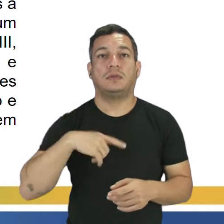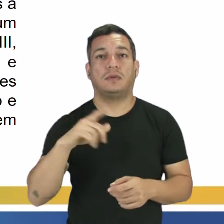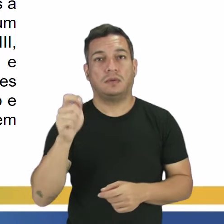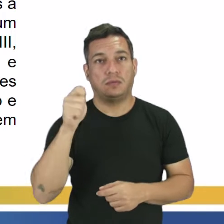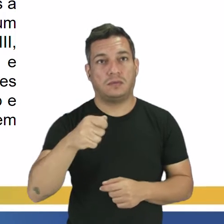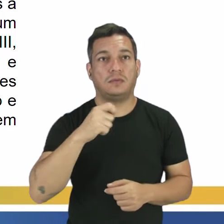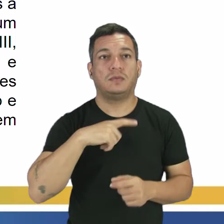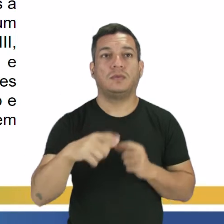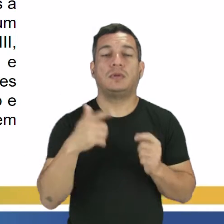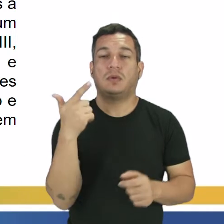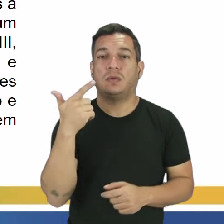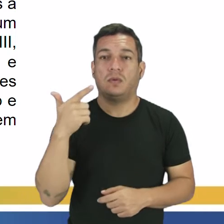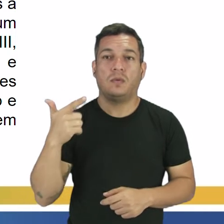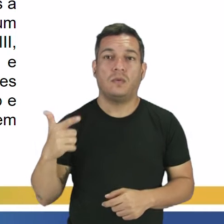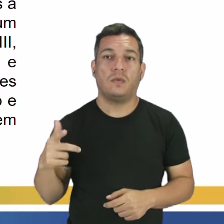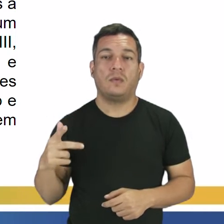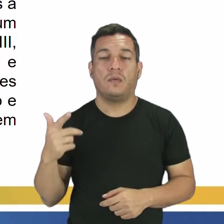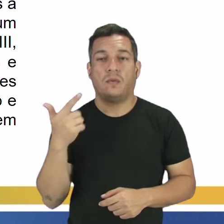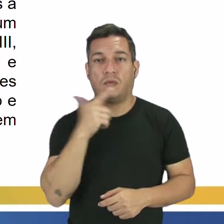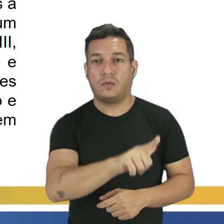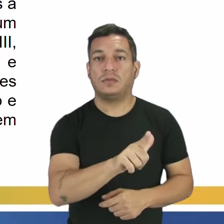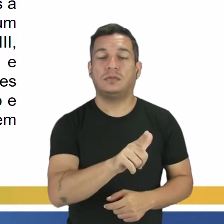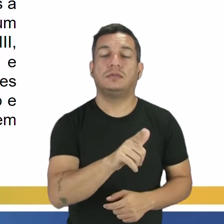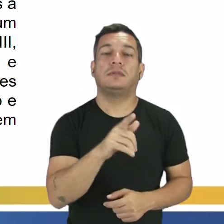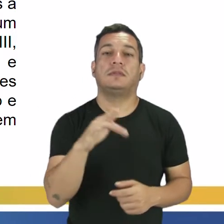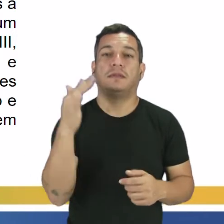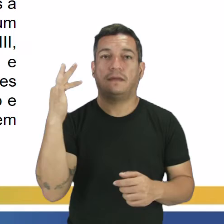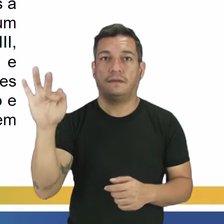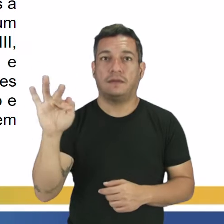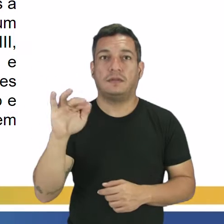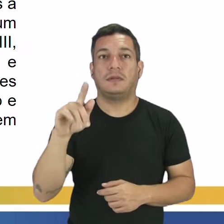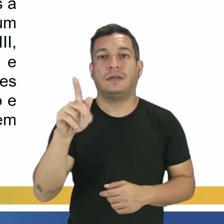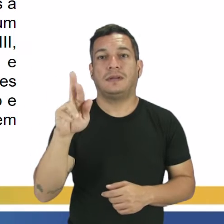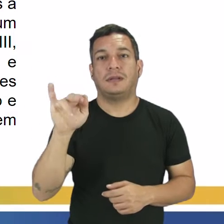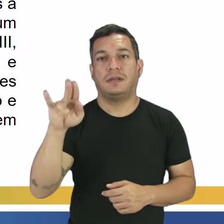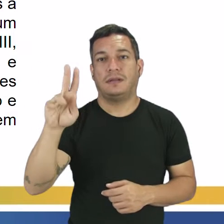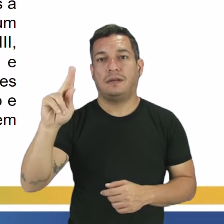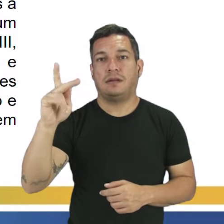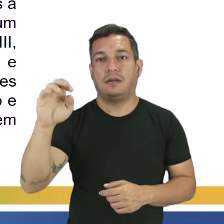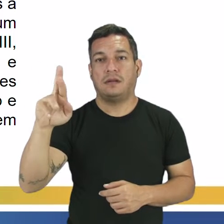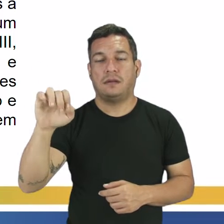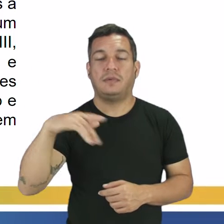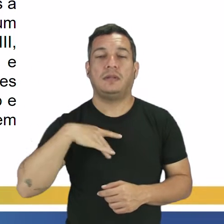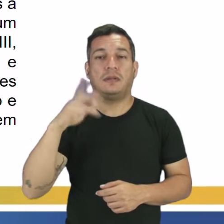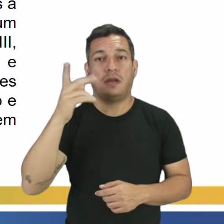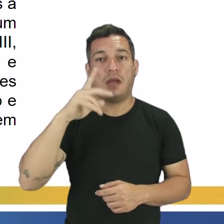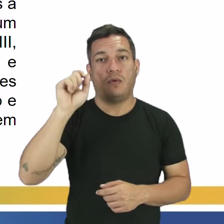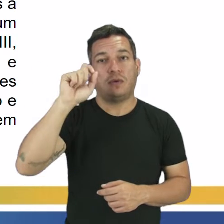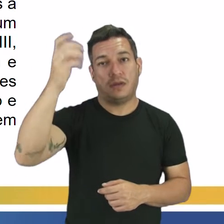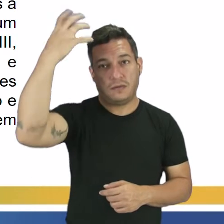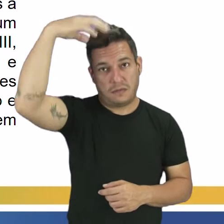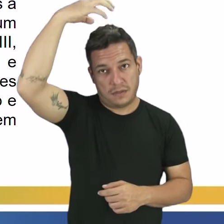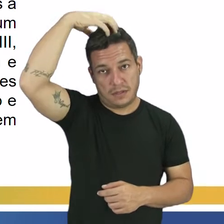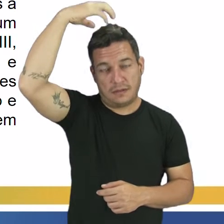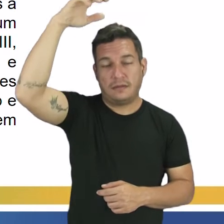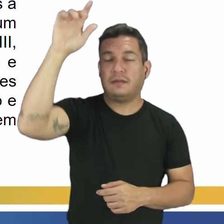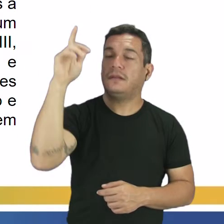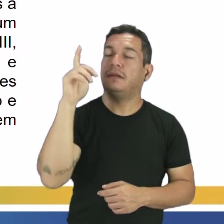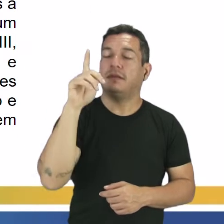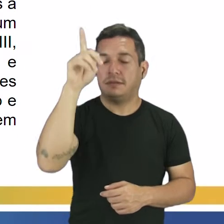invasão e conquista da França. Guilherme I foi proclamado imperador da Alemanha em